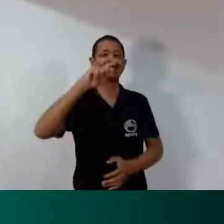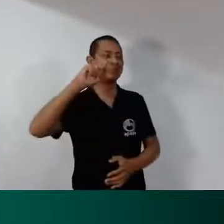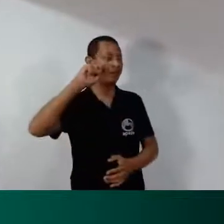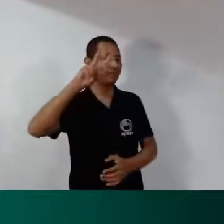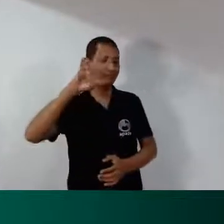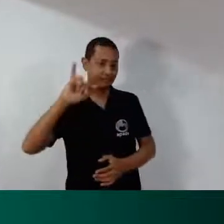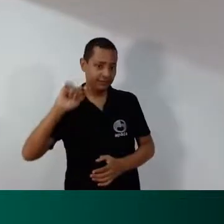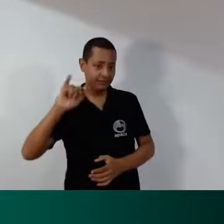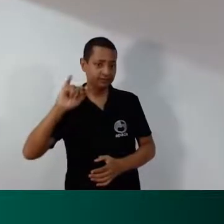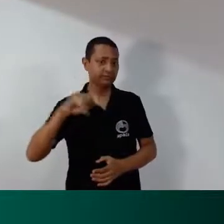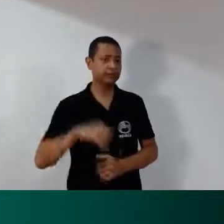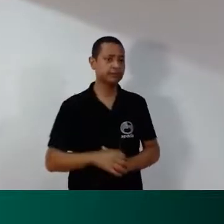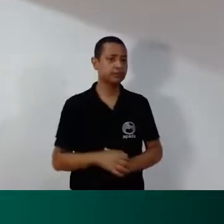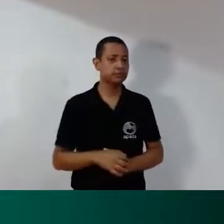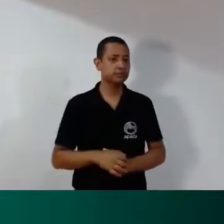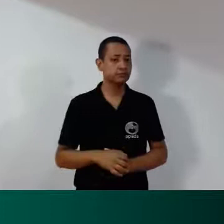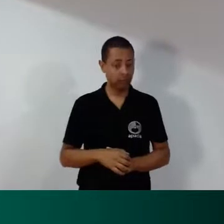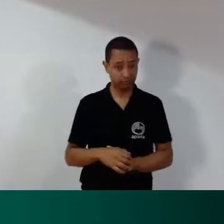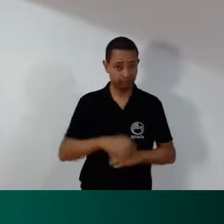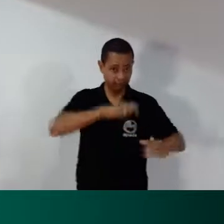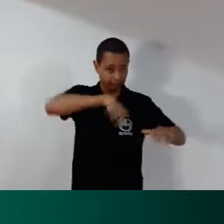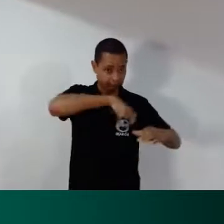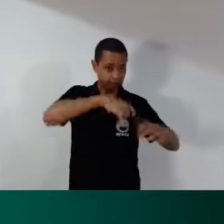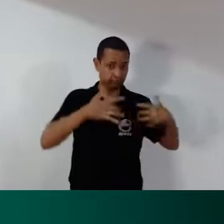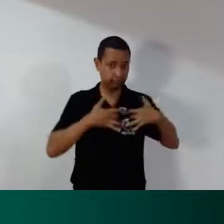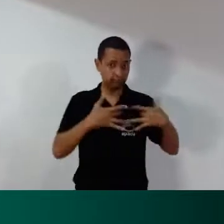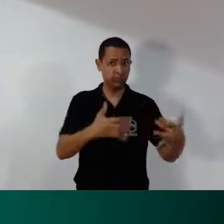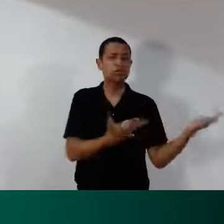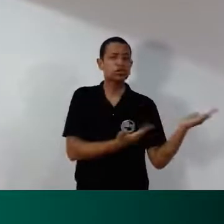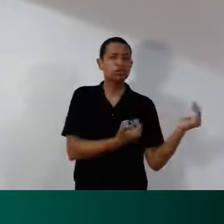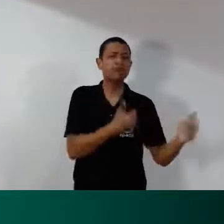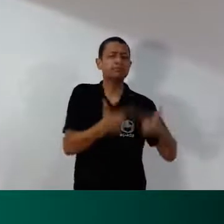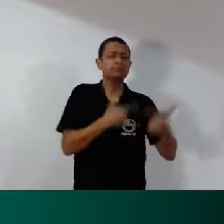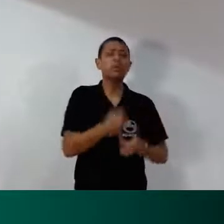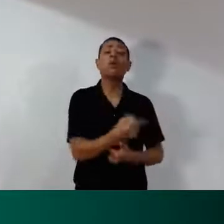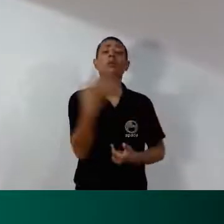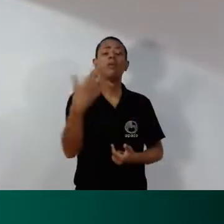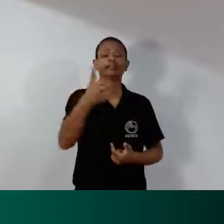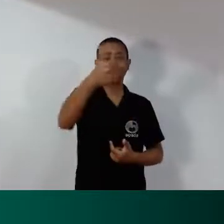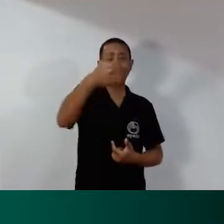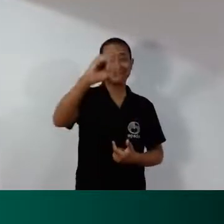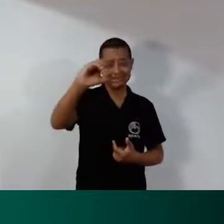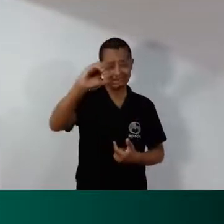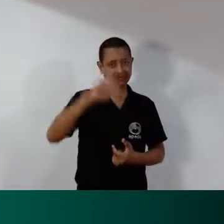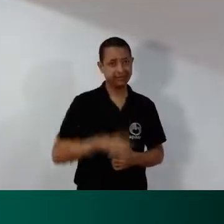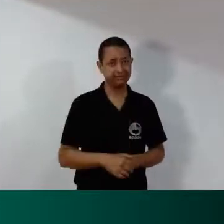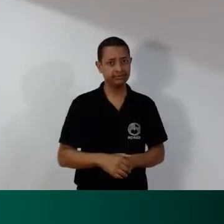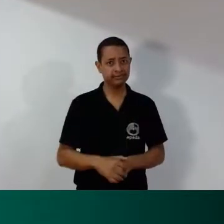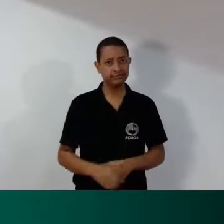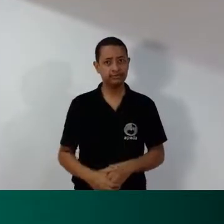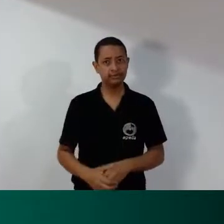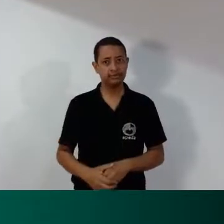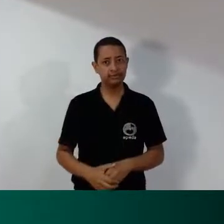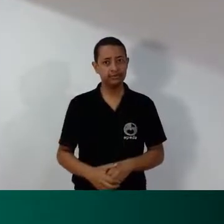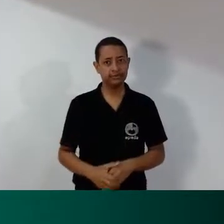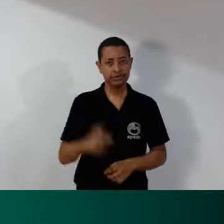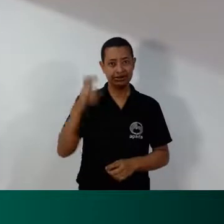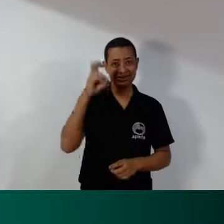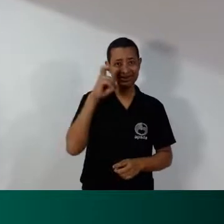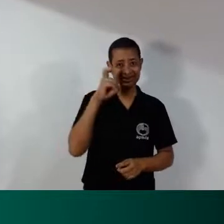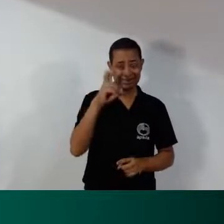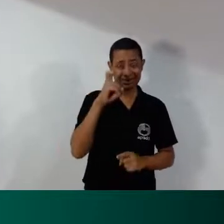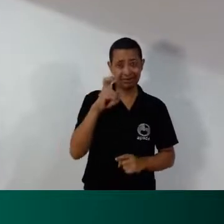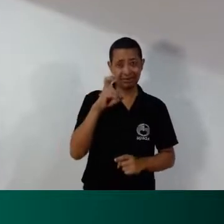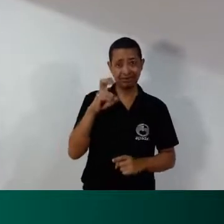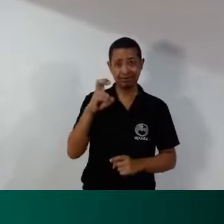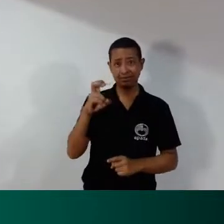10 jovens ajudando na nossa cozinha 10 10 pessoas os cinco Saíram de casa uma pele com a família